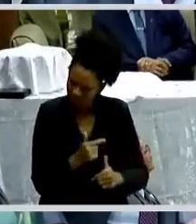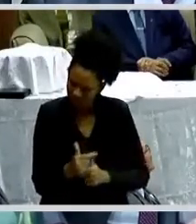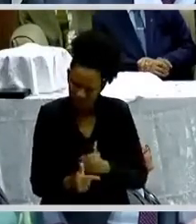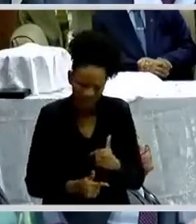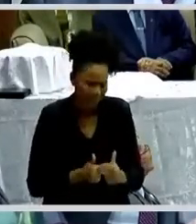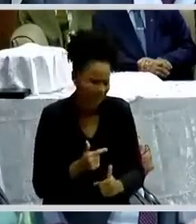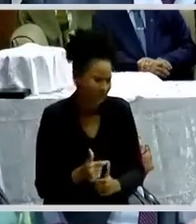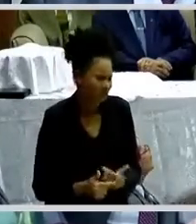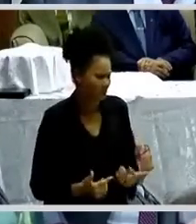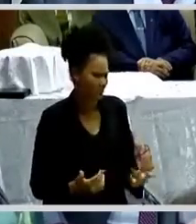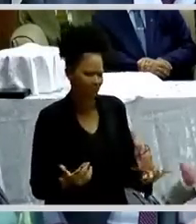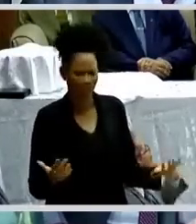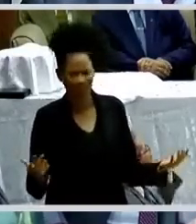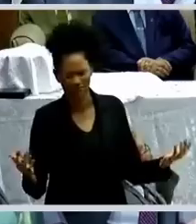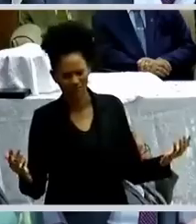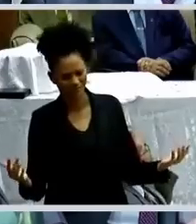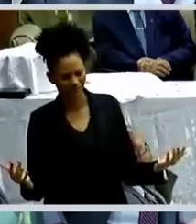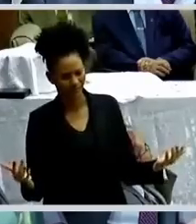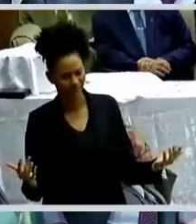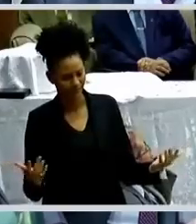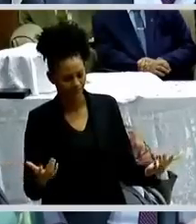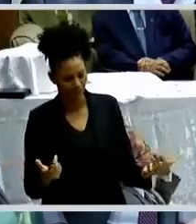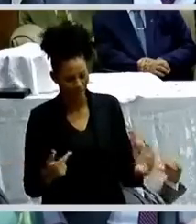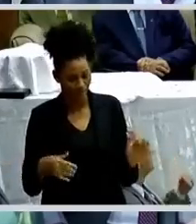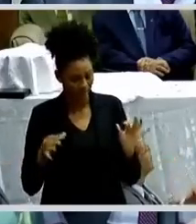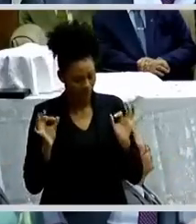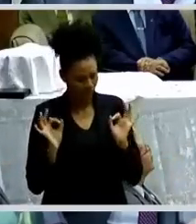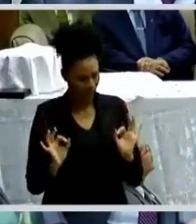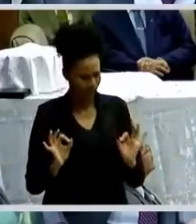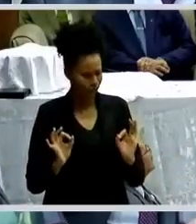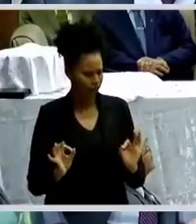comer. E para manter a luxúria do rei.